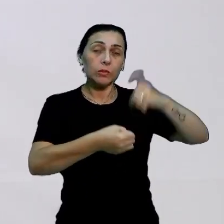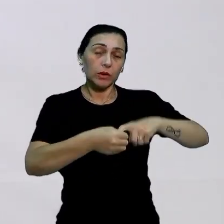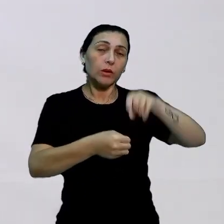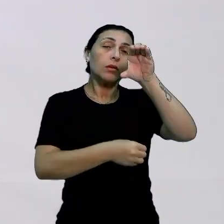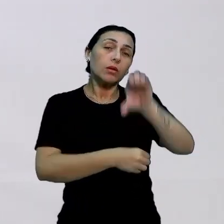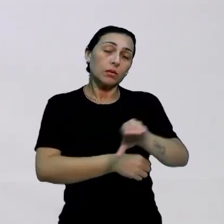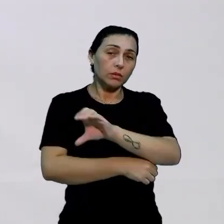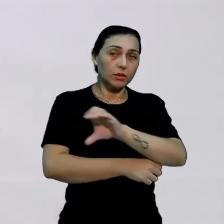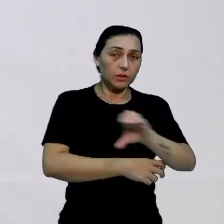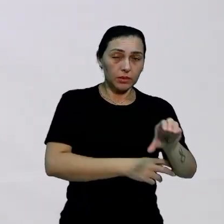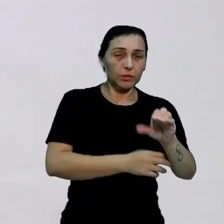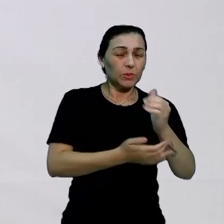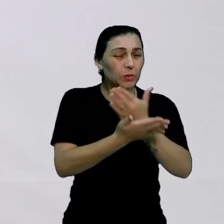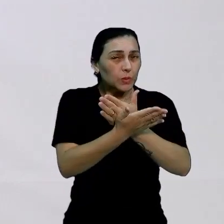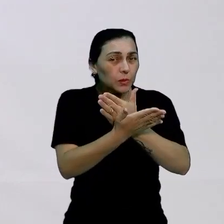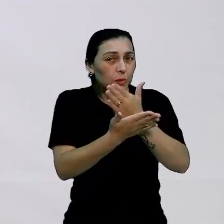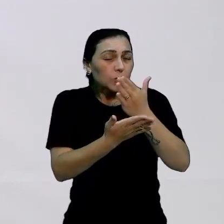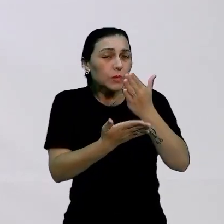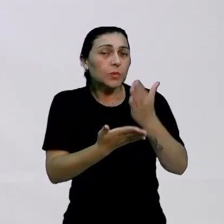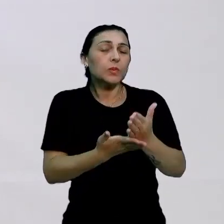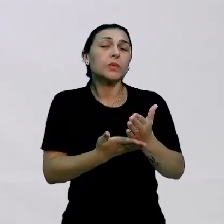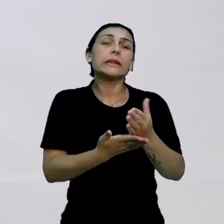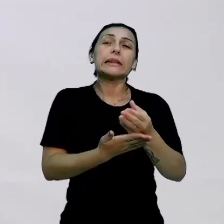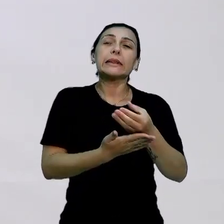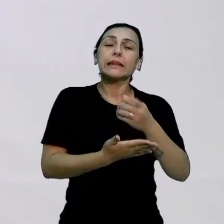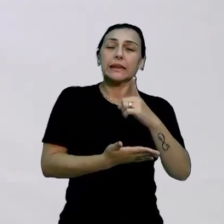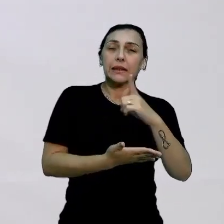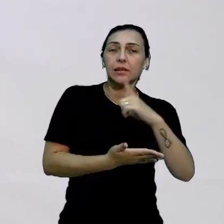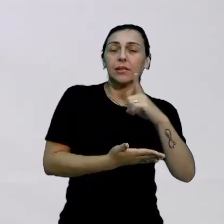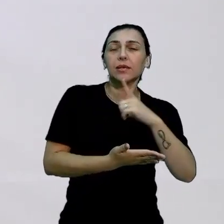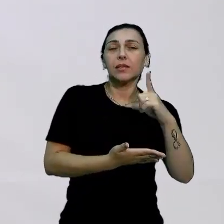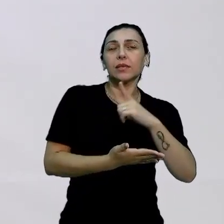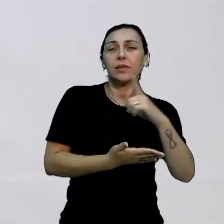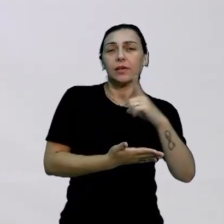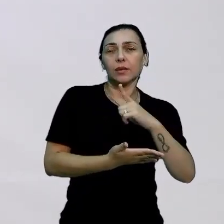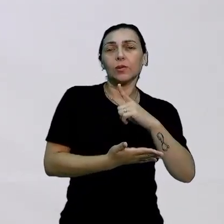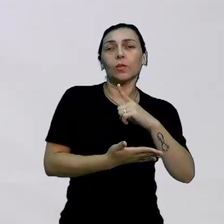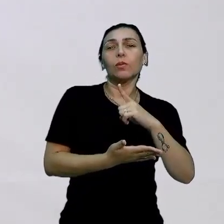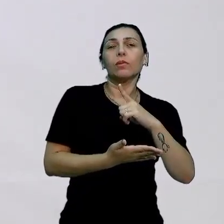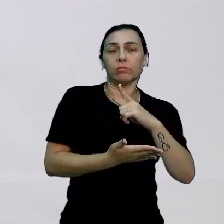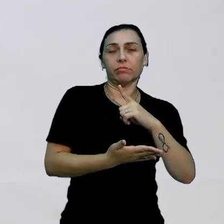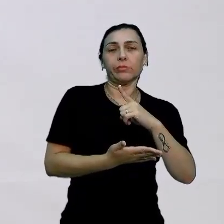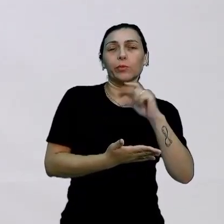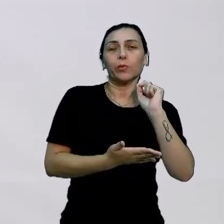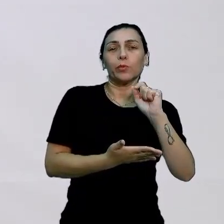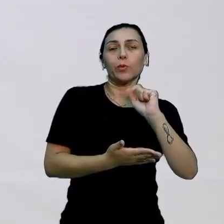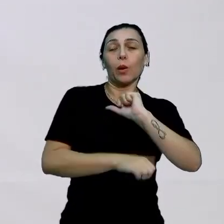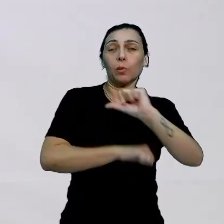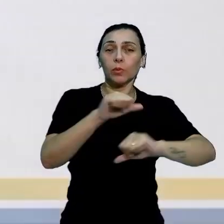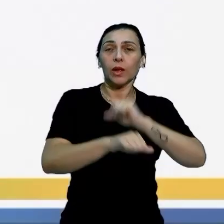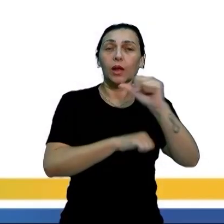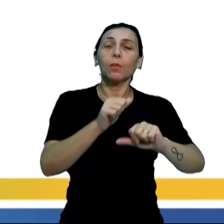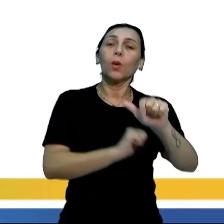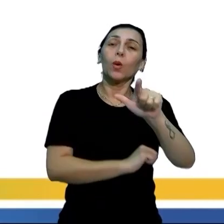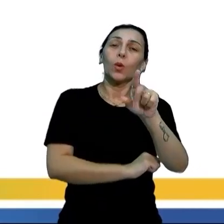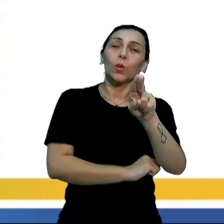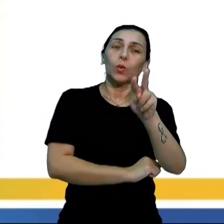catolicismo iniciado aí, tendo um certo declínio por Martinho Lutero.